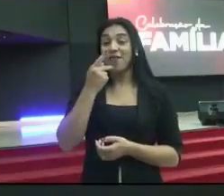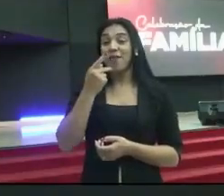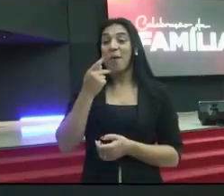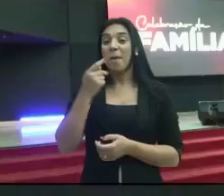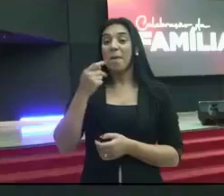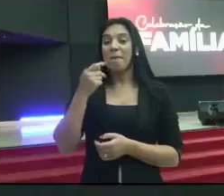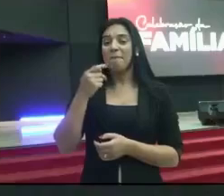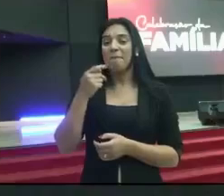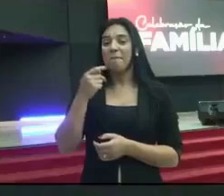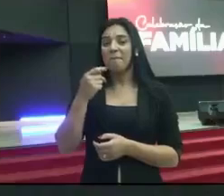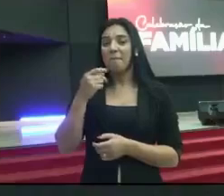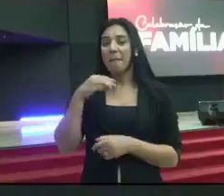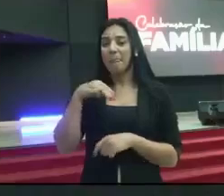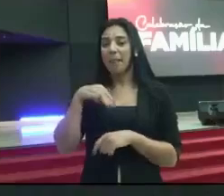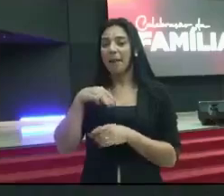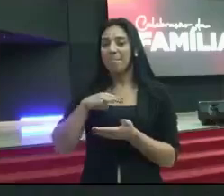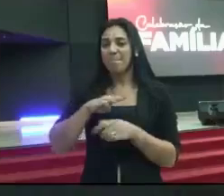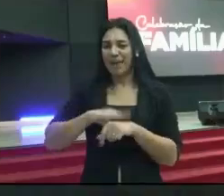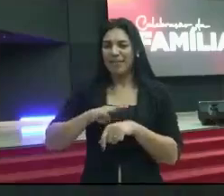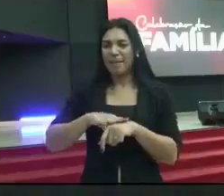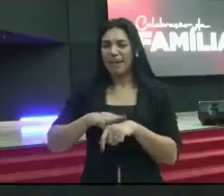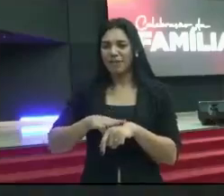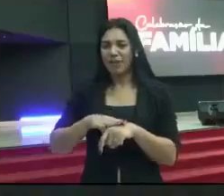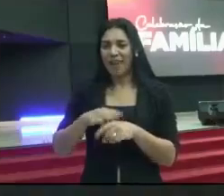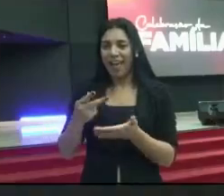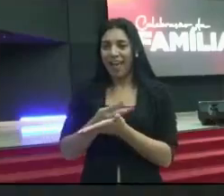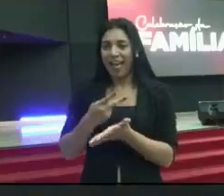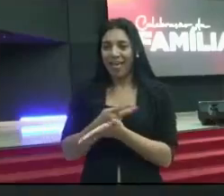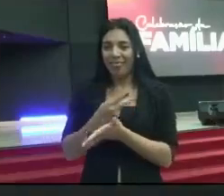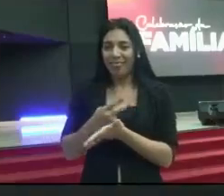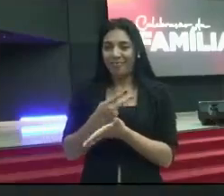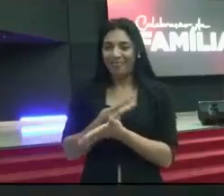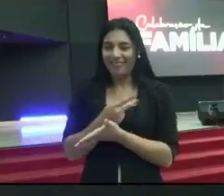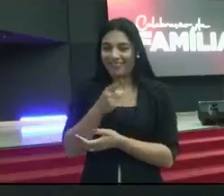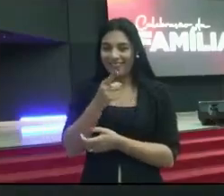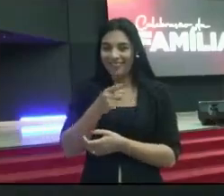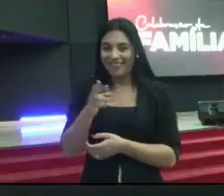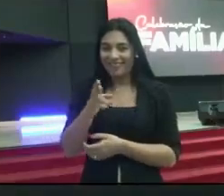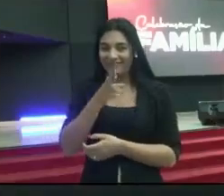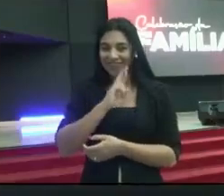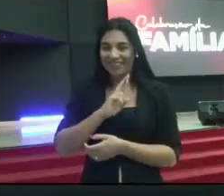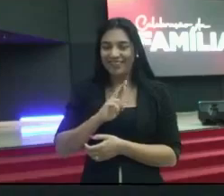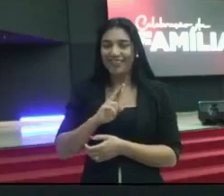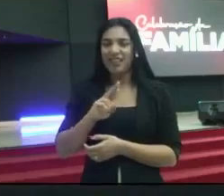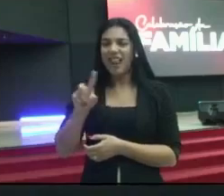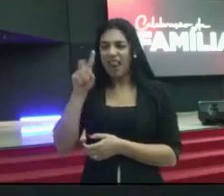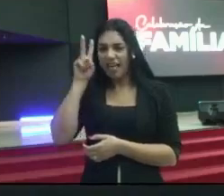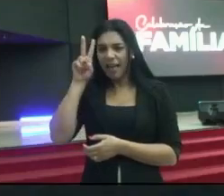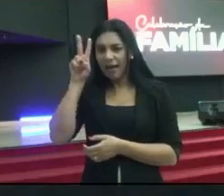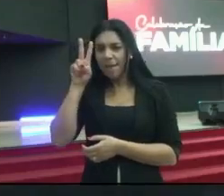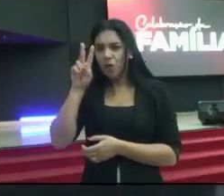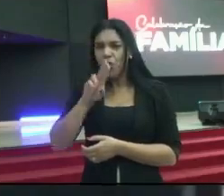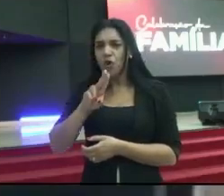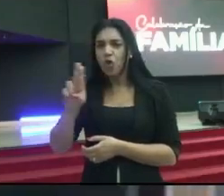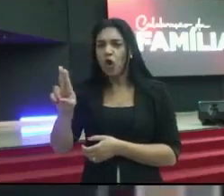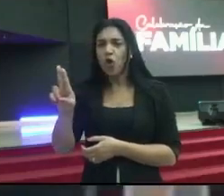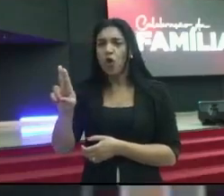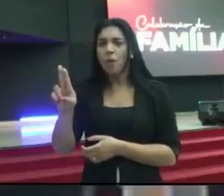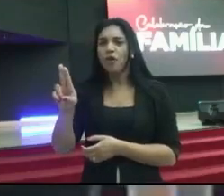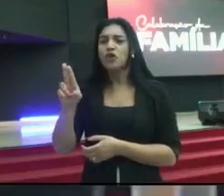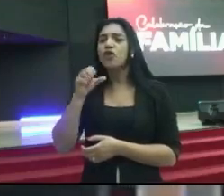bisavós. Você se lembra do nome da tua bisavó? Do teu bisavô? Mas se você